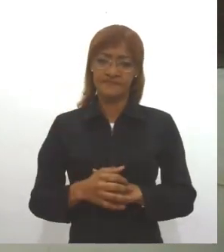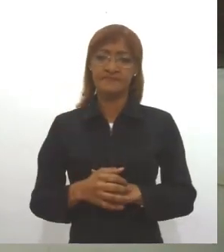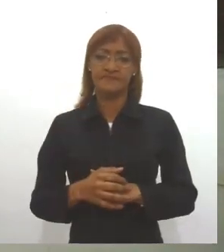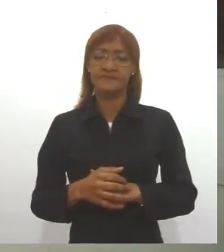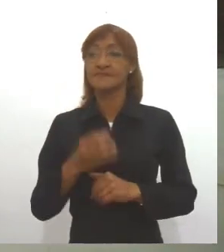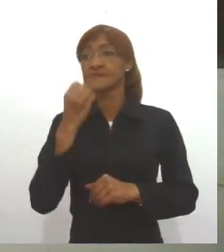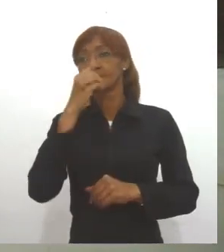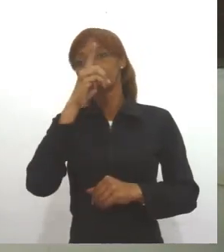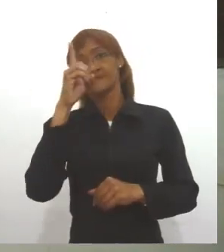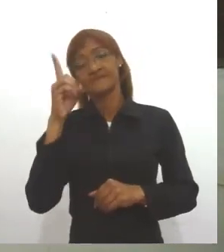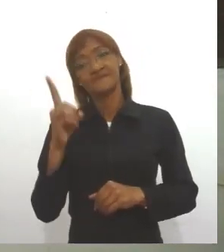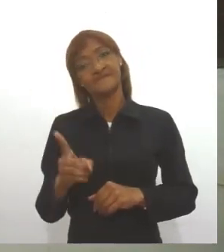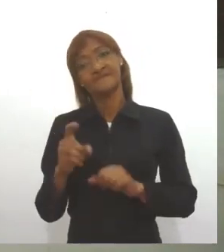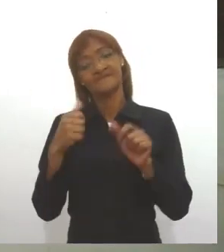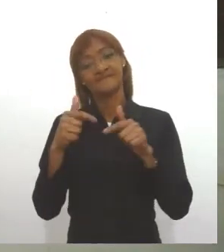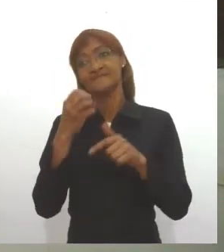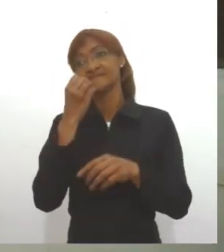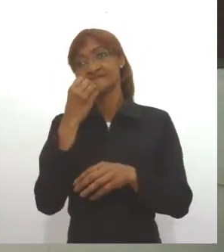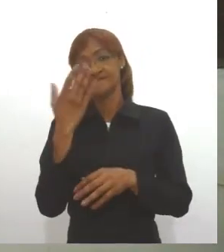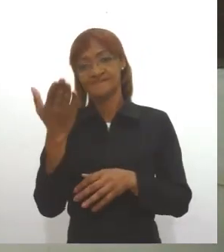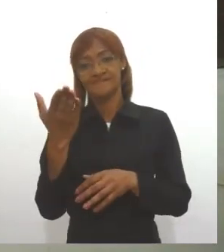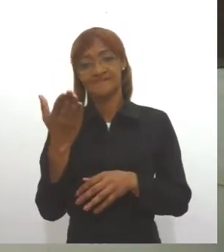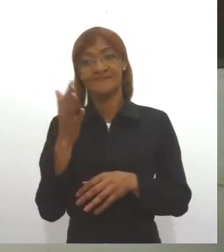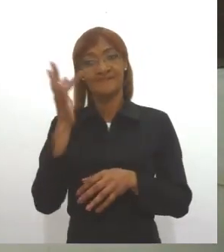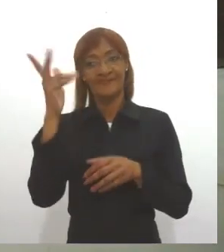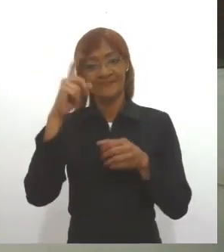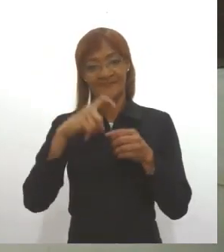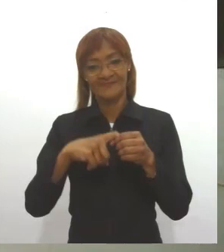bom dia, um bom trabalho, né? E até o nosso próximo